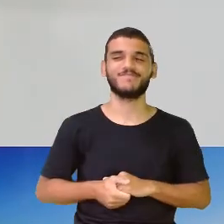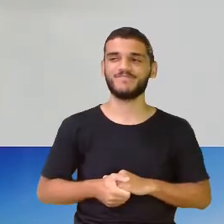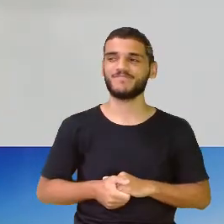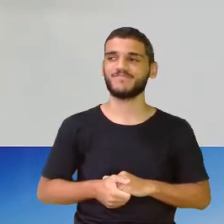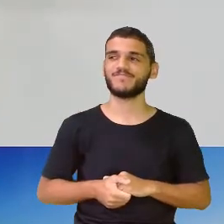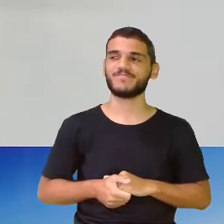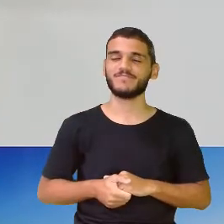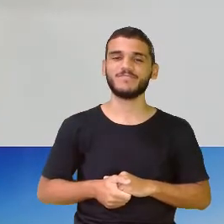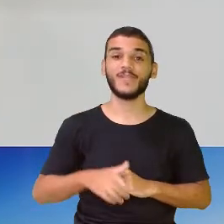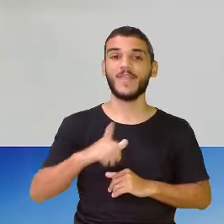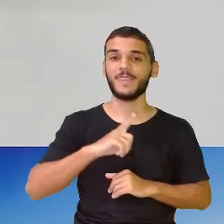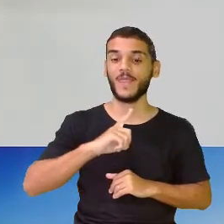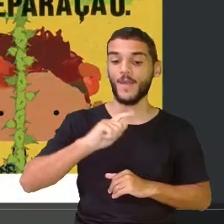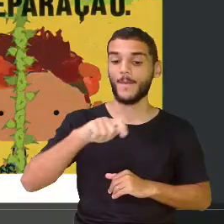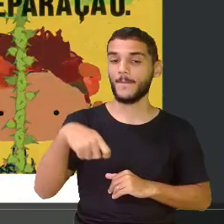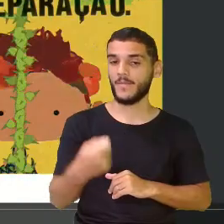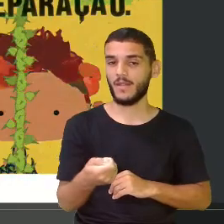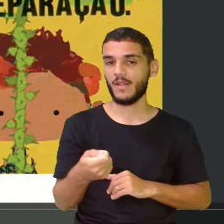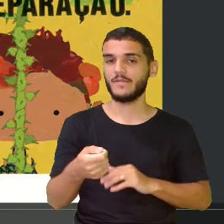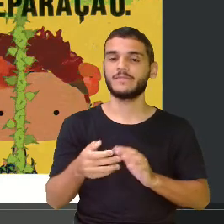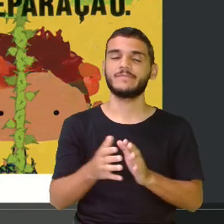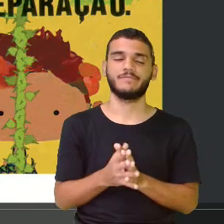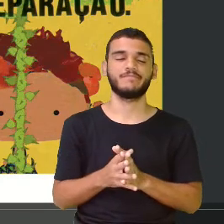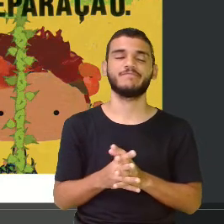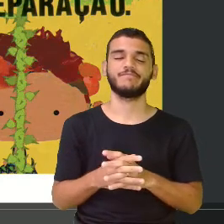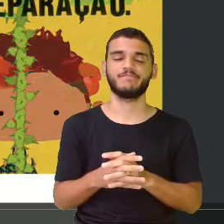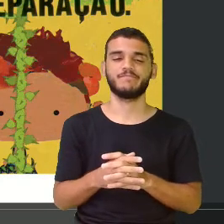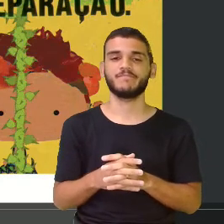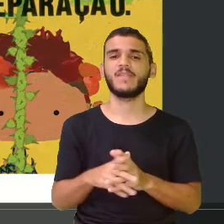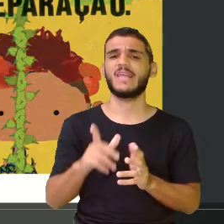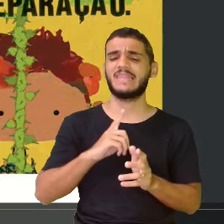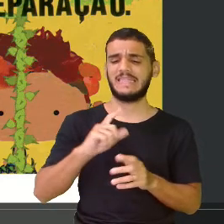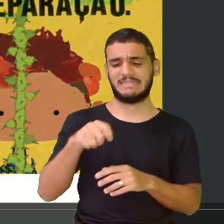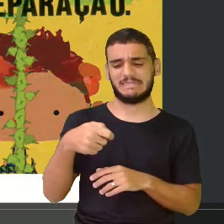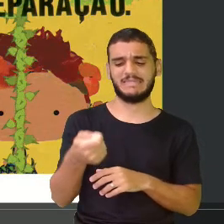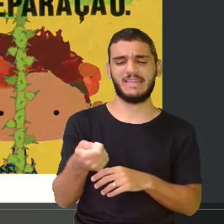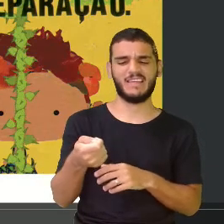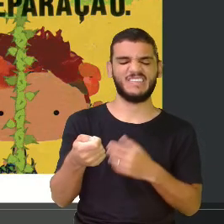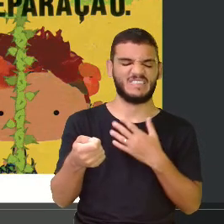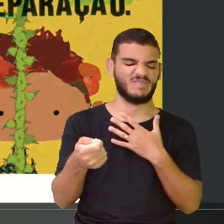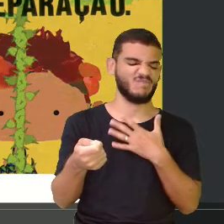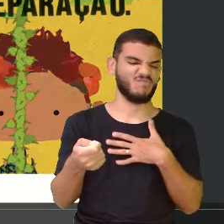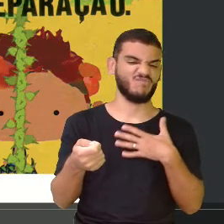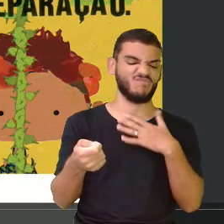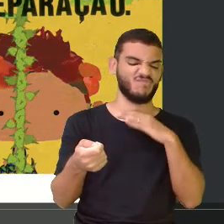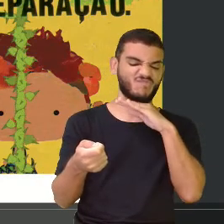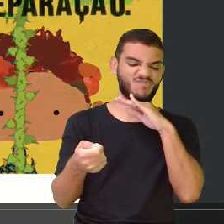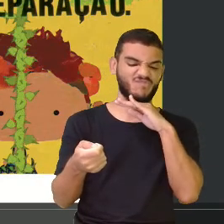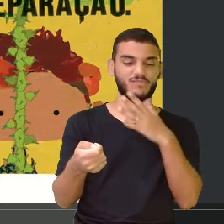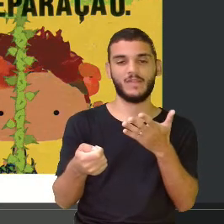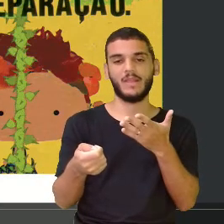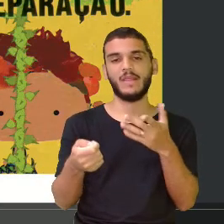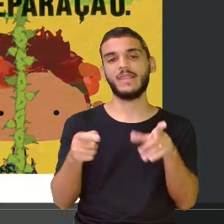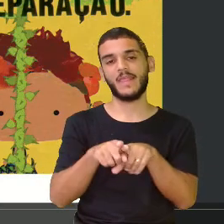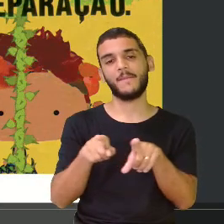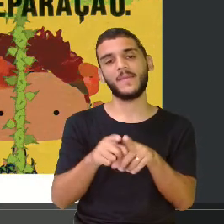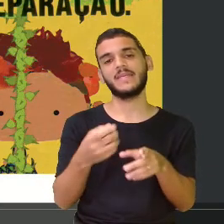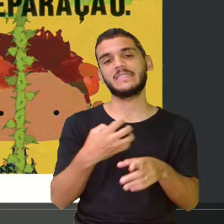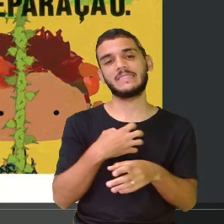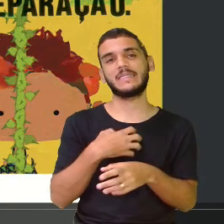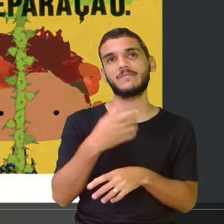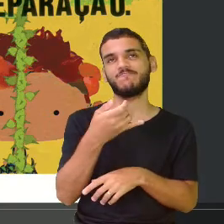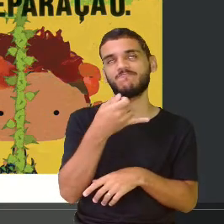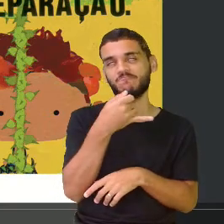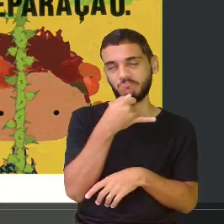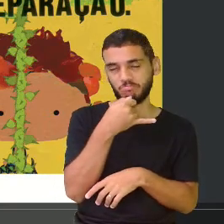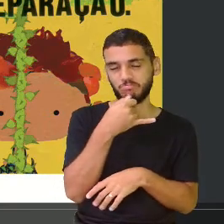Outras palavras? Tem palavras que não são tão legais assim. Palavras que deixam a gente triste. Né? Que palavras seriam